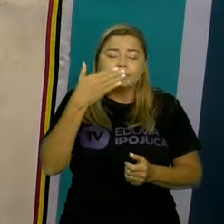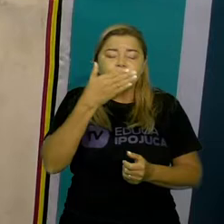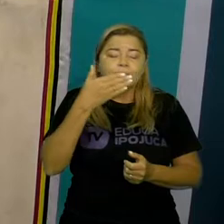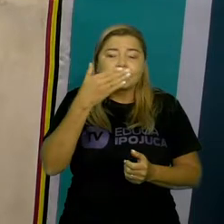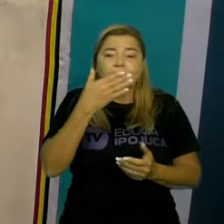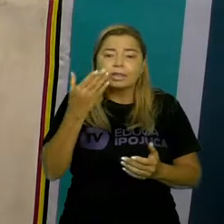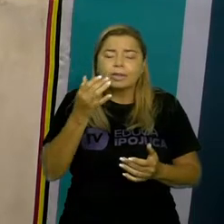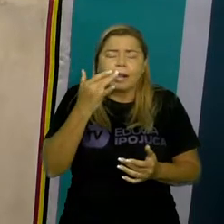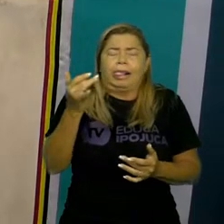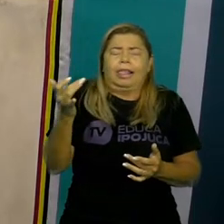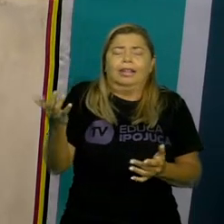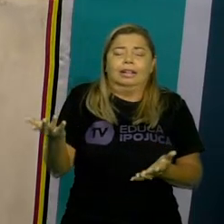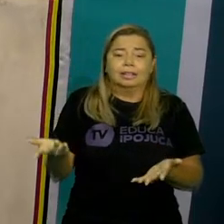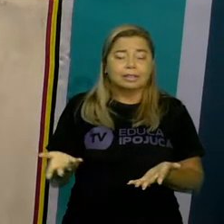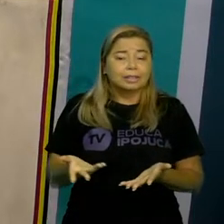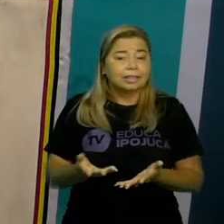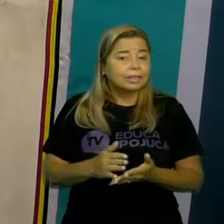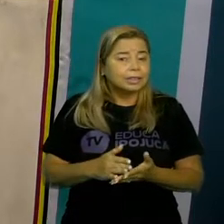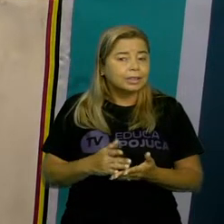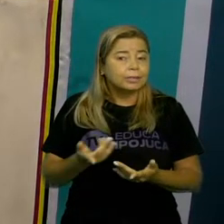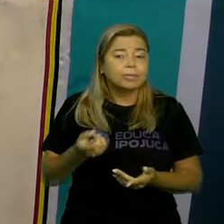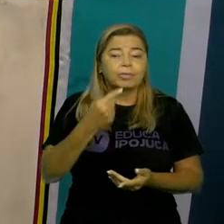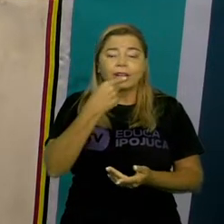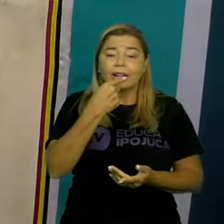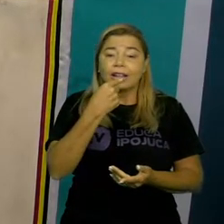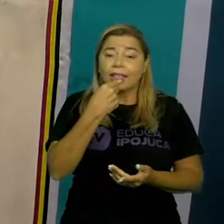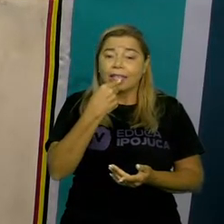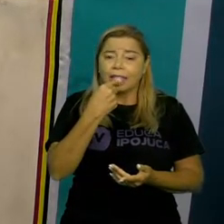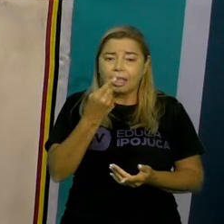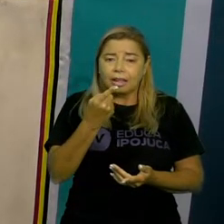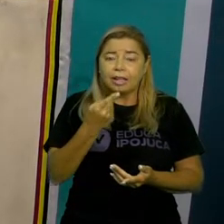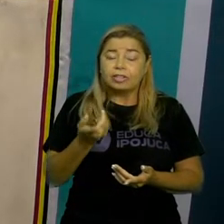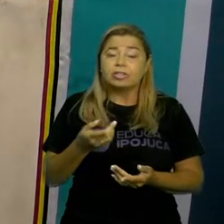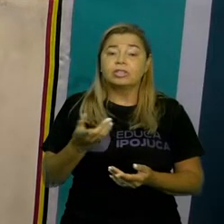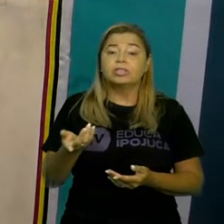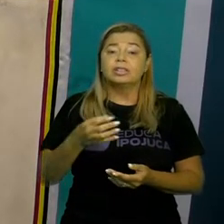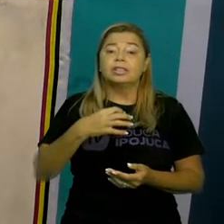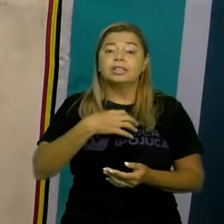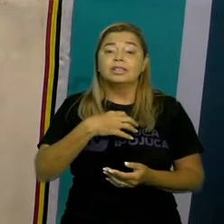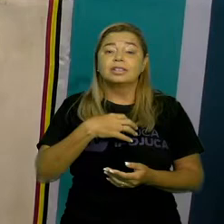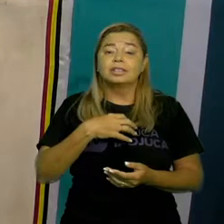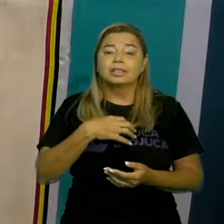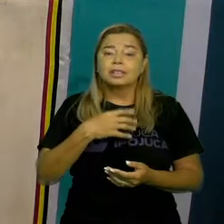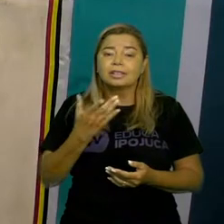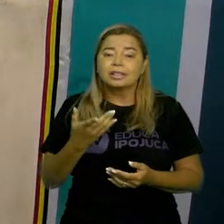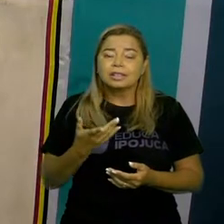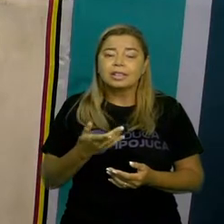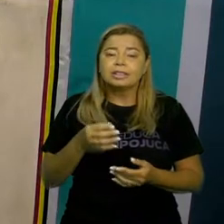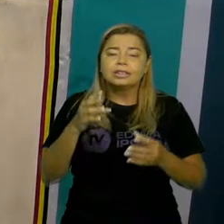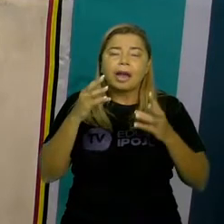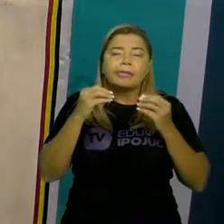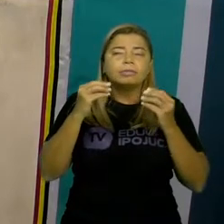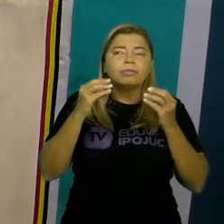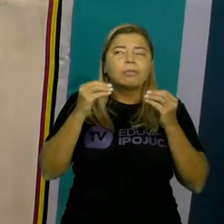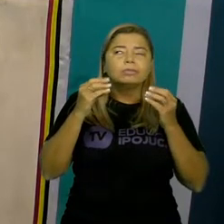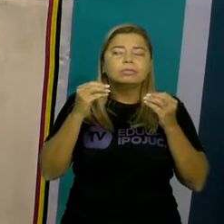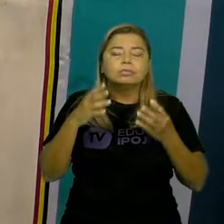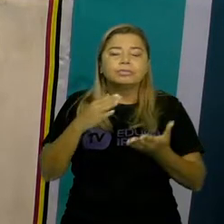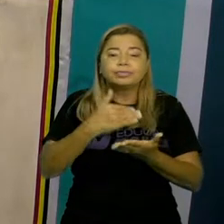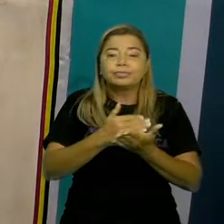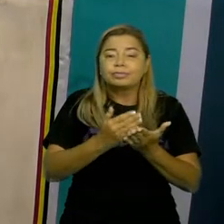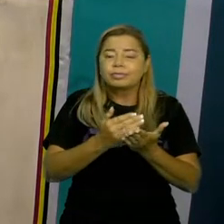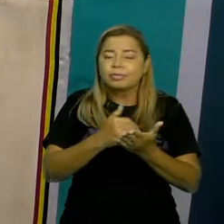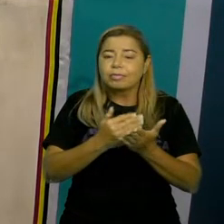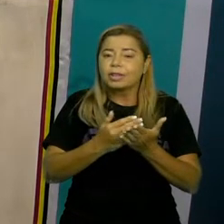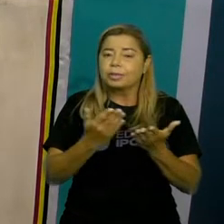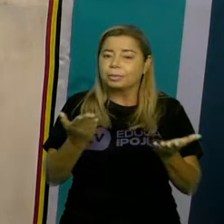comida gostosa que a mamãe faz pra gente, certo? Sentimos o sabor do bolo,